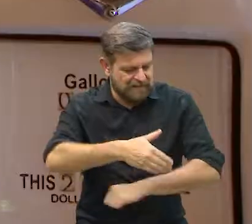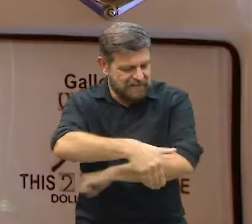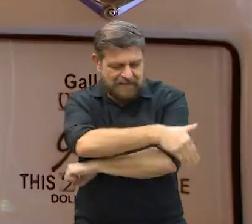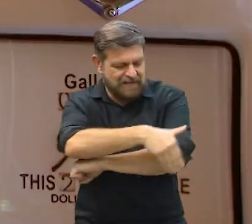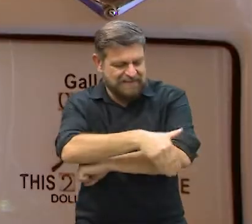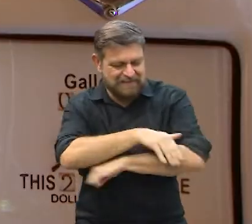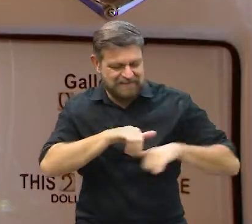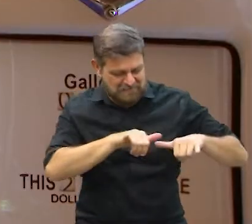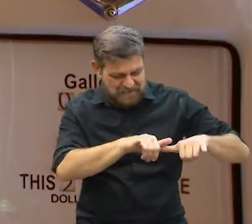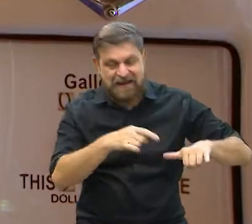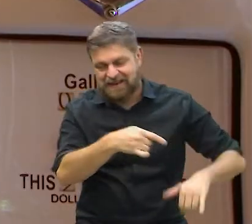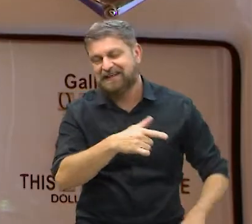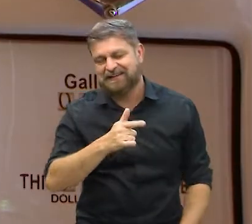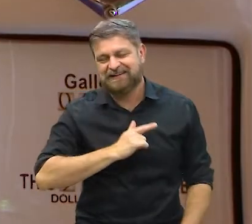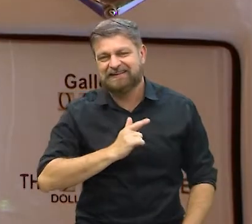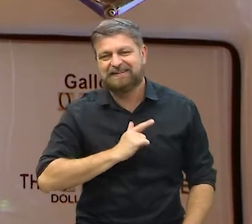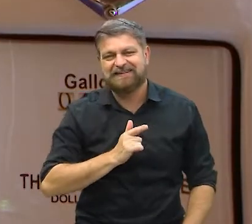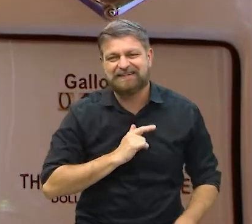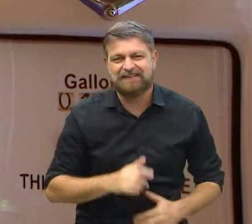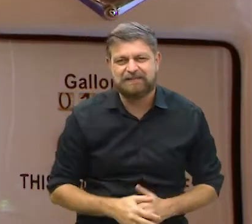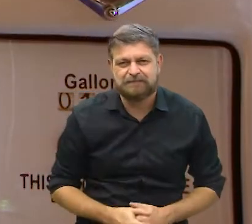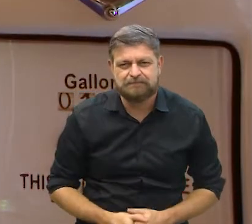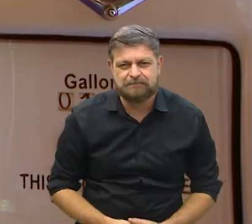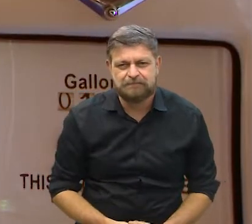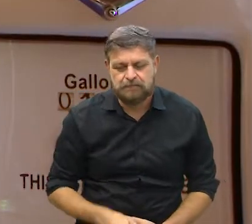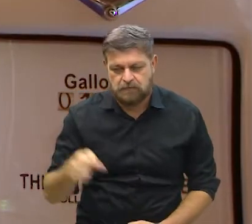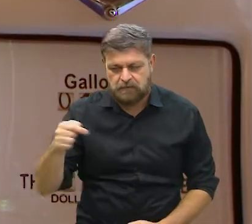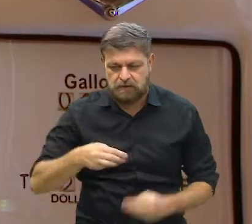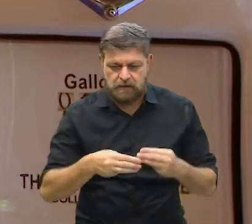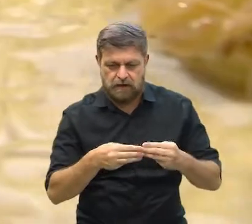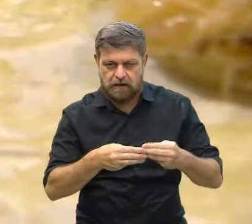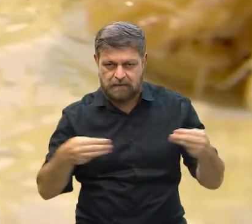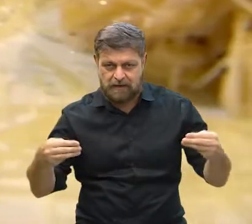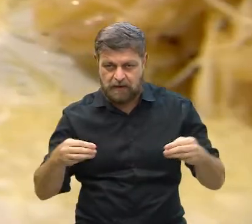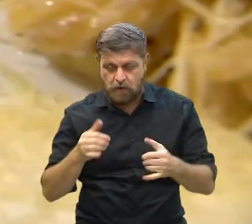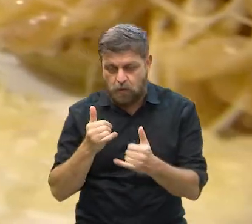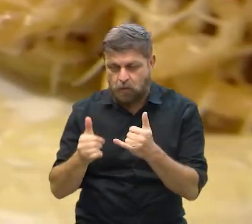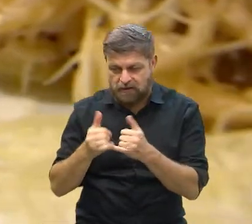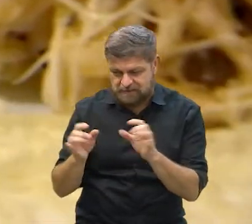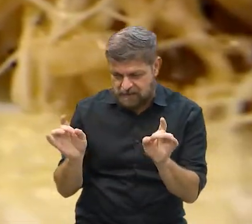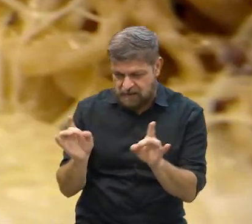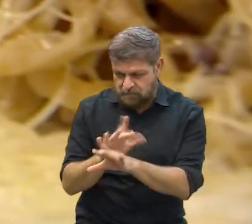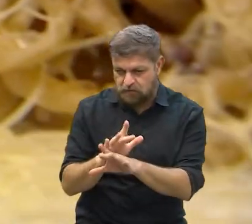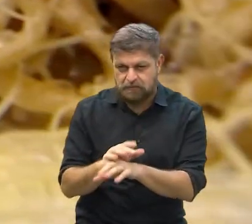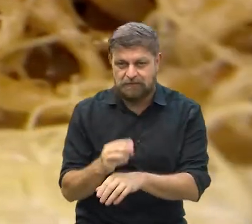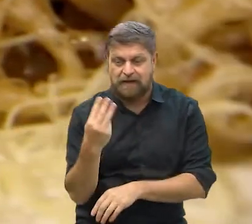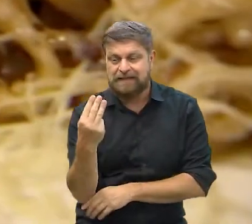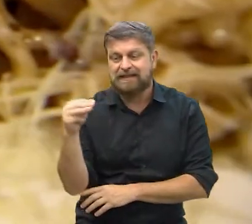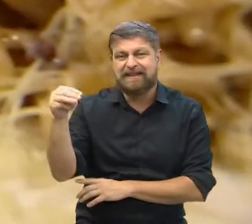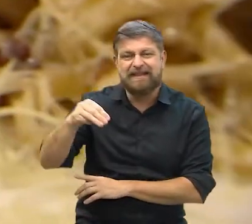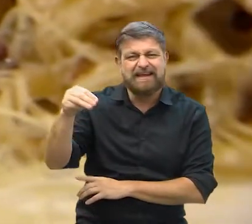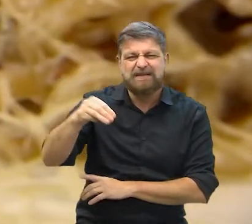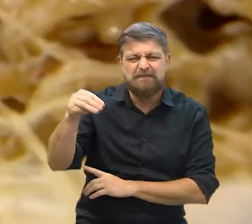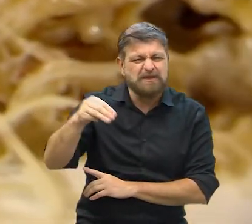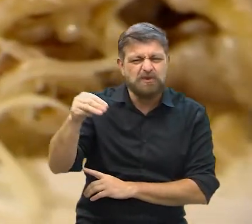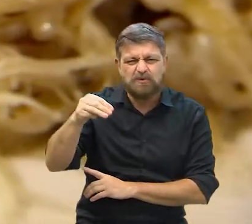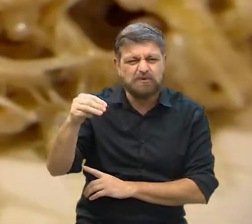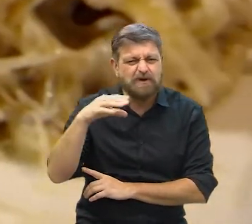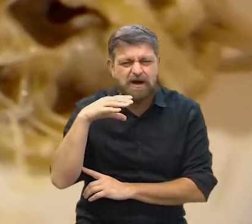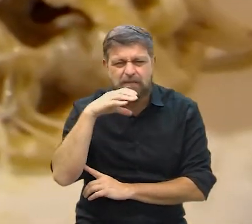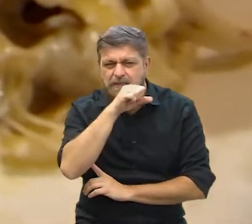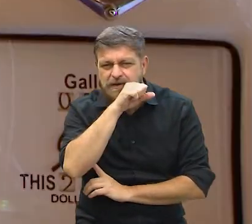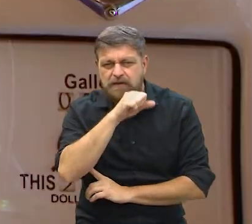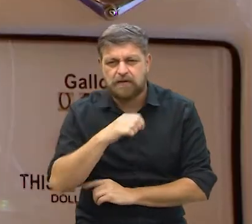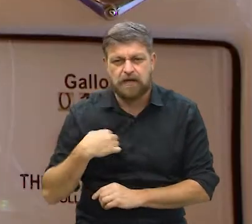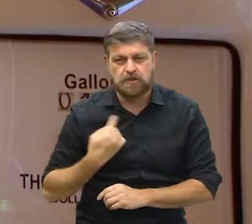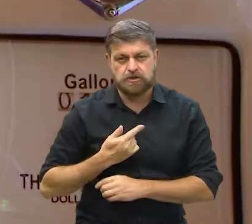né? A gente tem aqui um macarrão pré-pronto, né? Que fica pronto em 3 minutos aí, o um macarrãozinho.